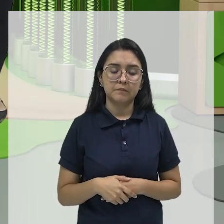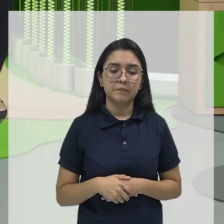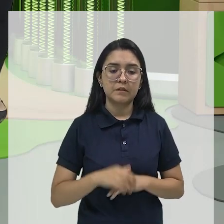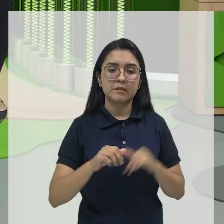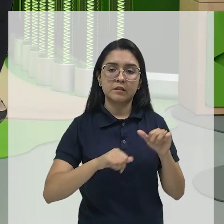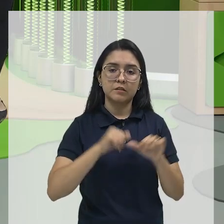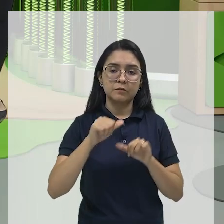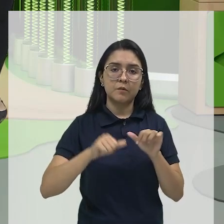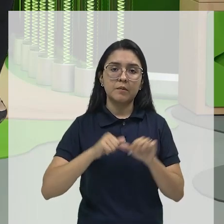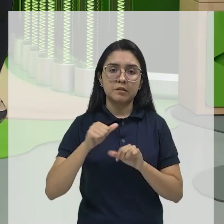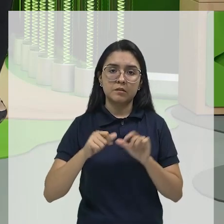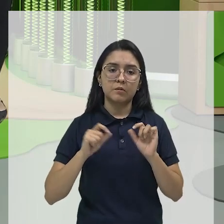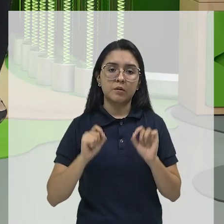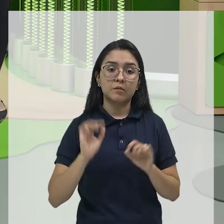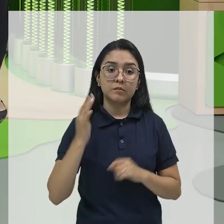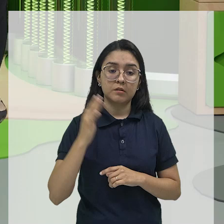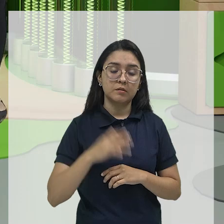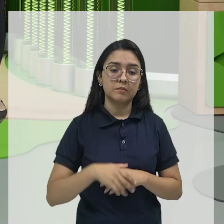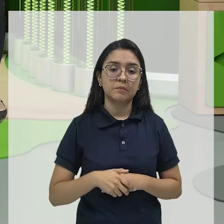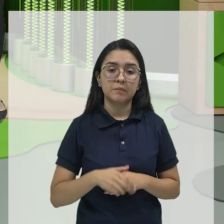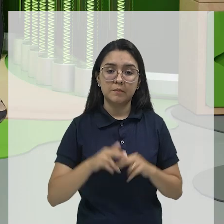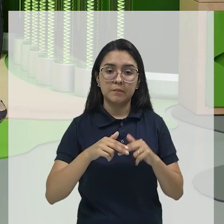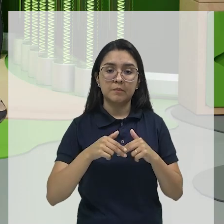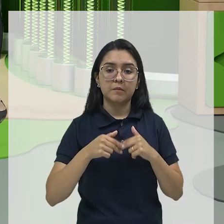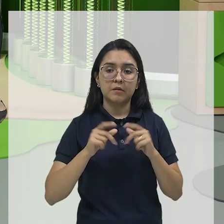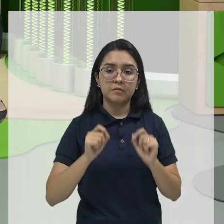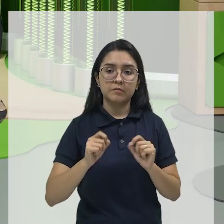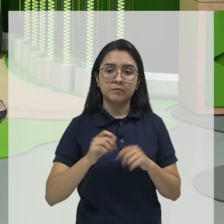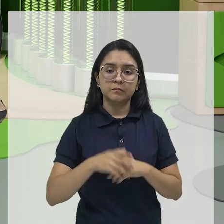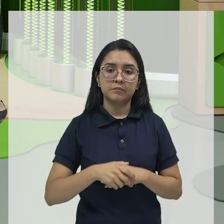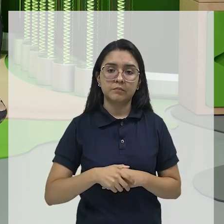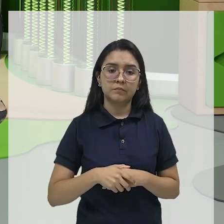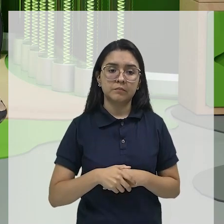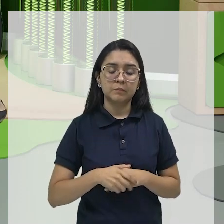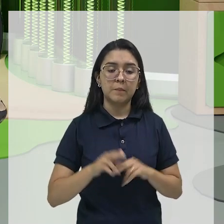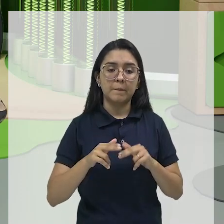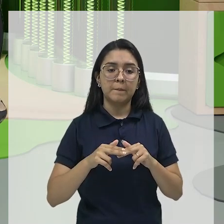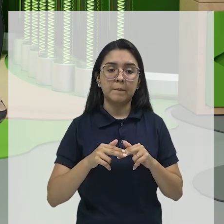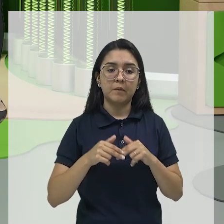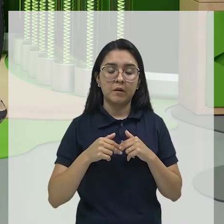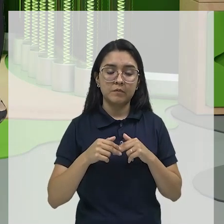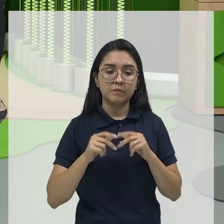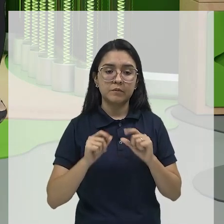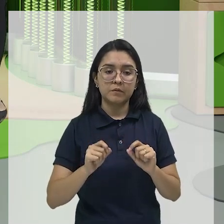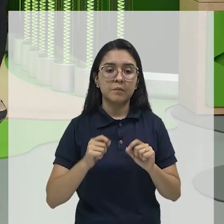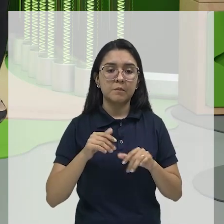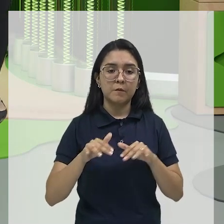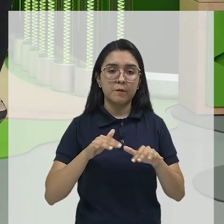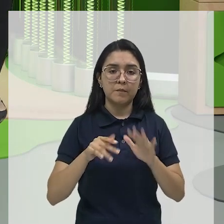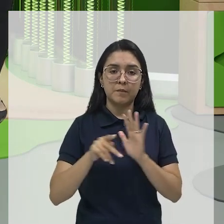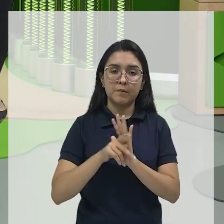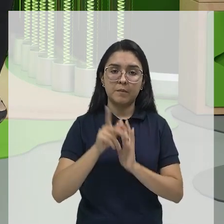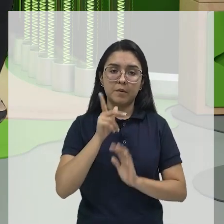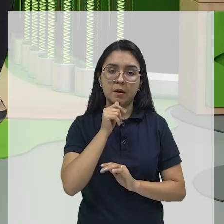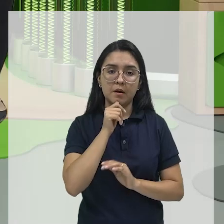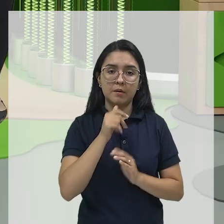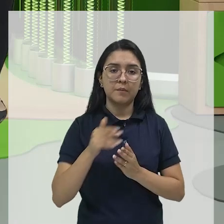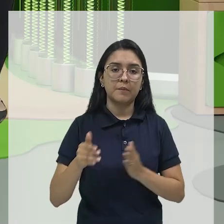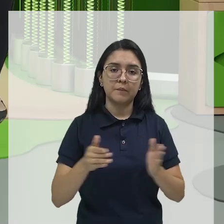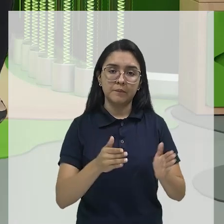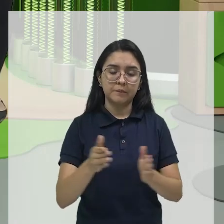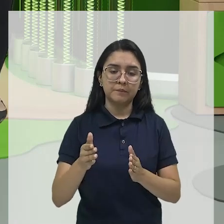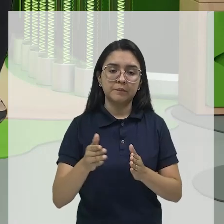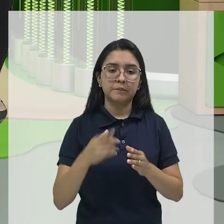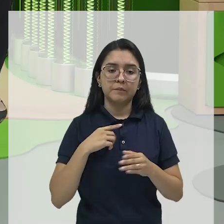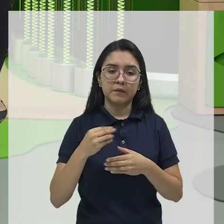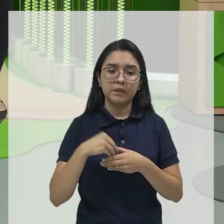essa transformação ela ocorre por conta ela ocorre devido ao movimento das águas dentro